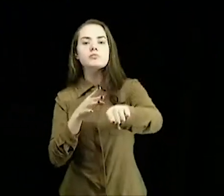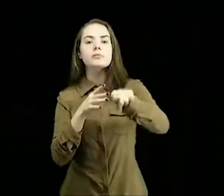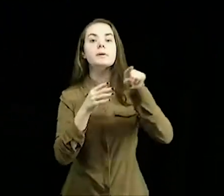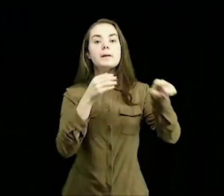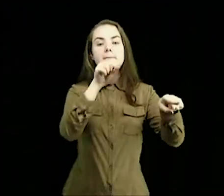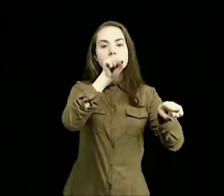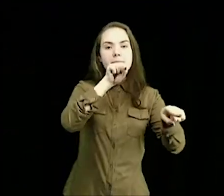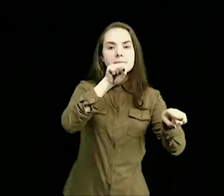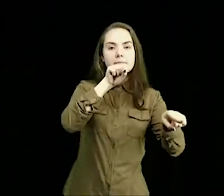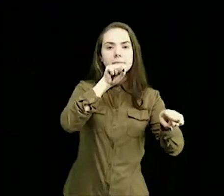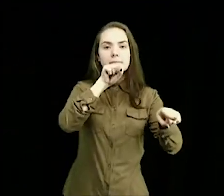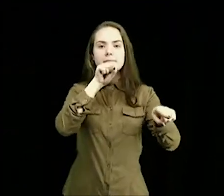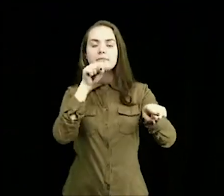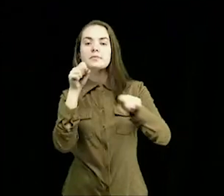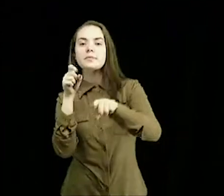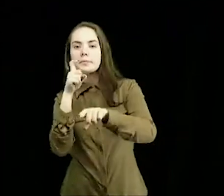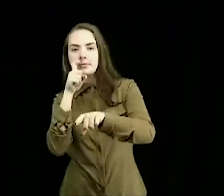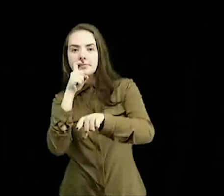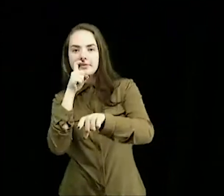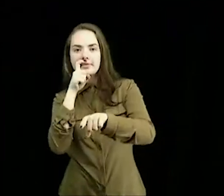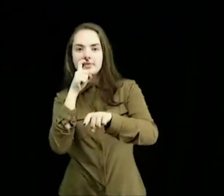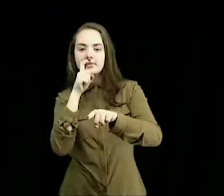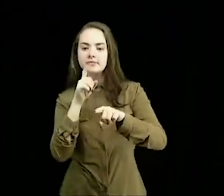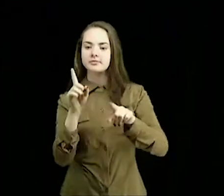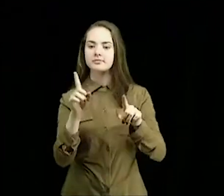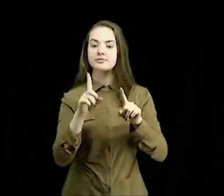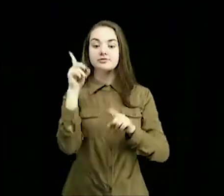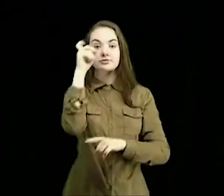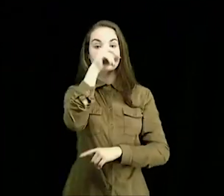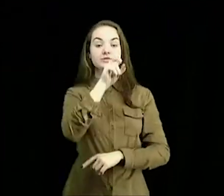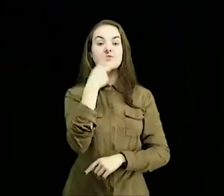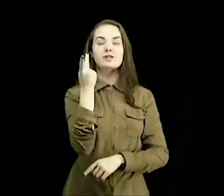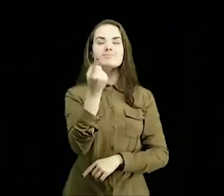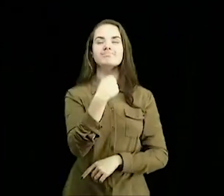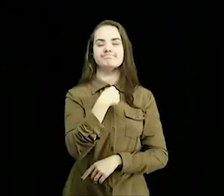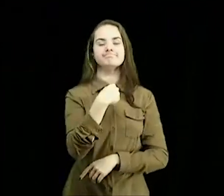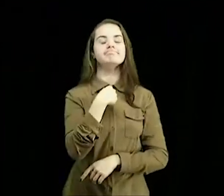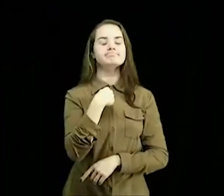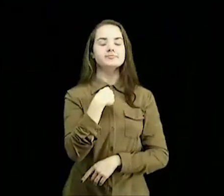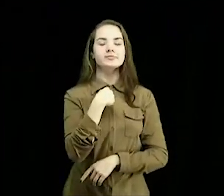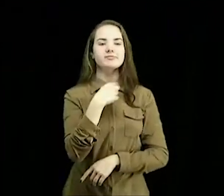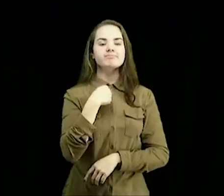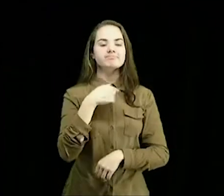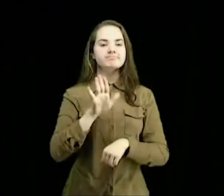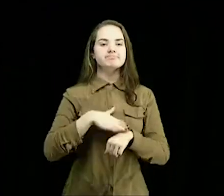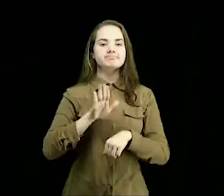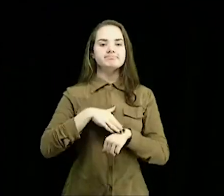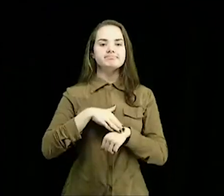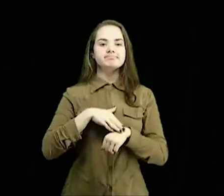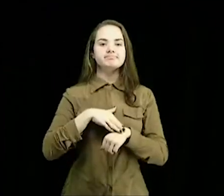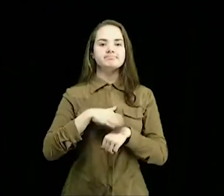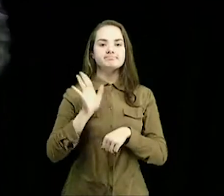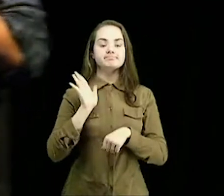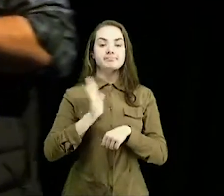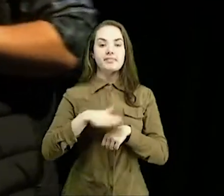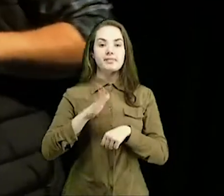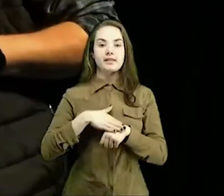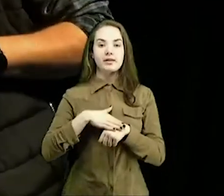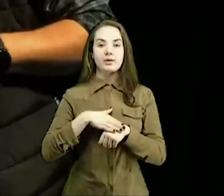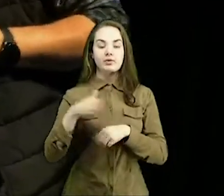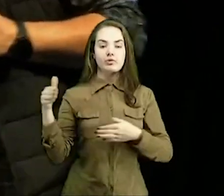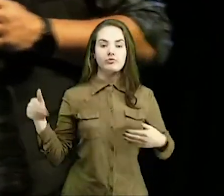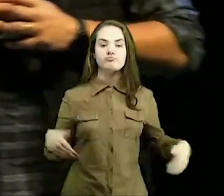mamãe. Mas é difícil a gente falar assim, não, fui eu. Fui eu que fiz, fui eu que continuei